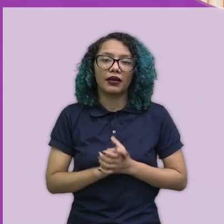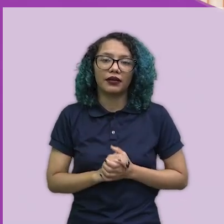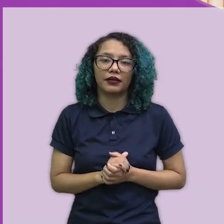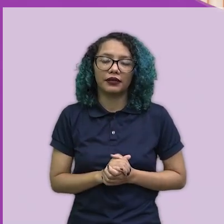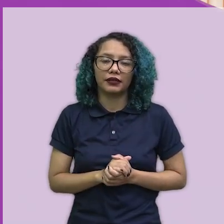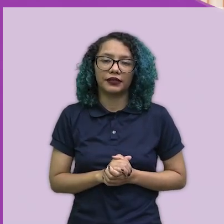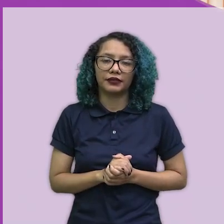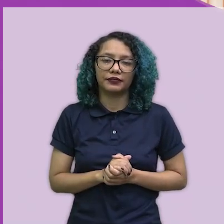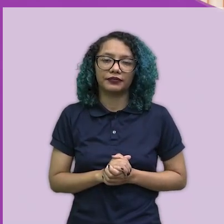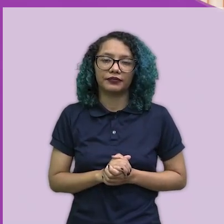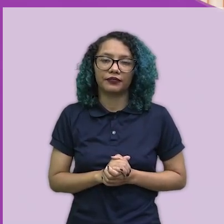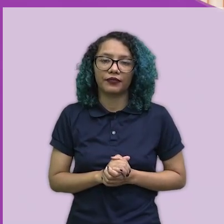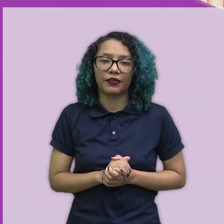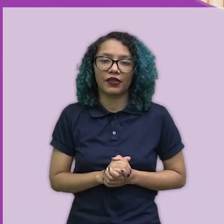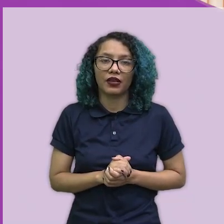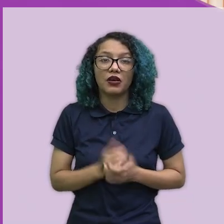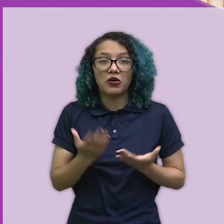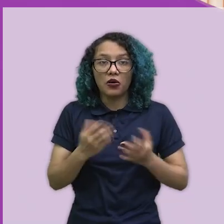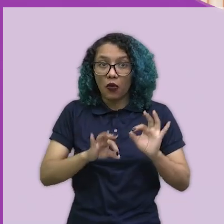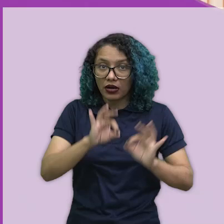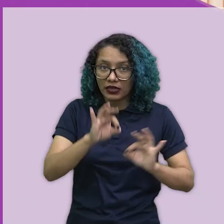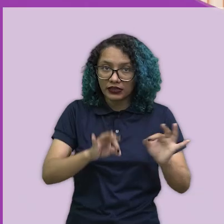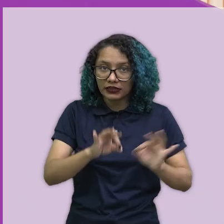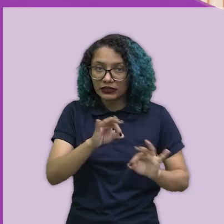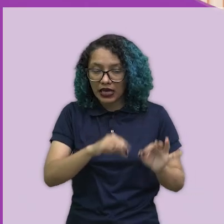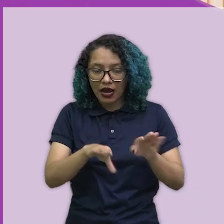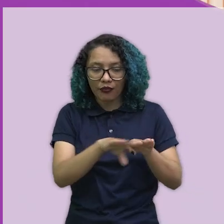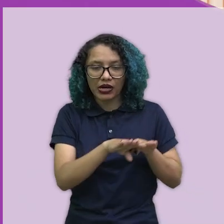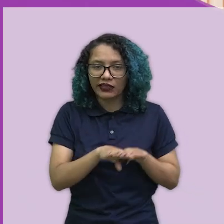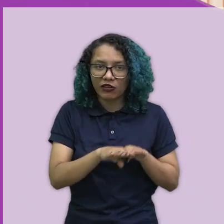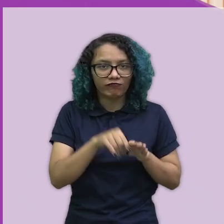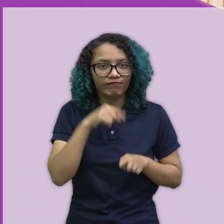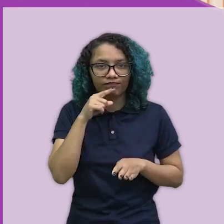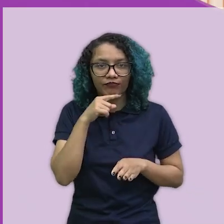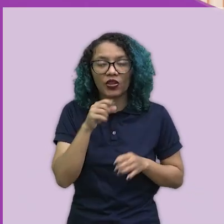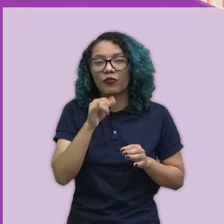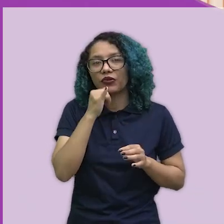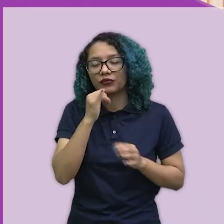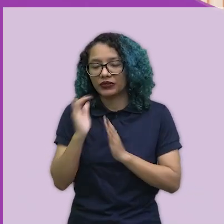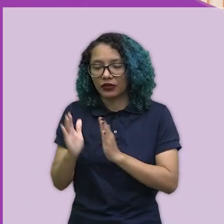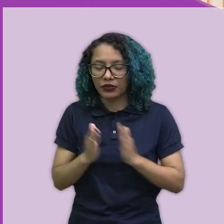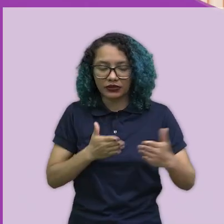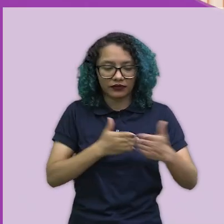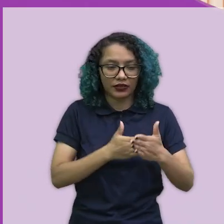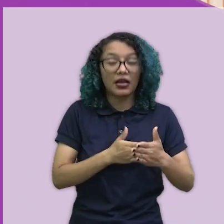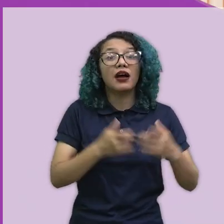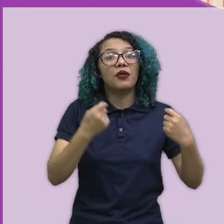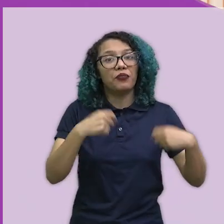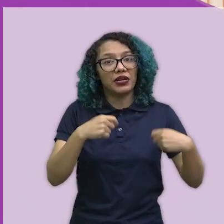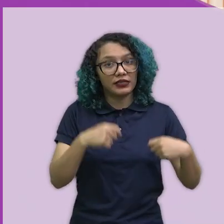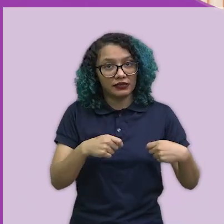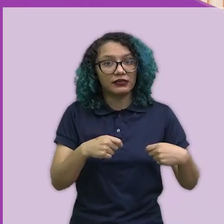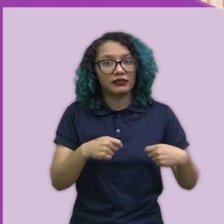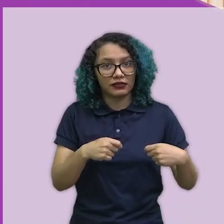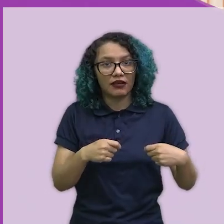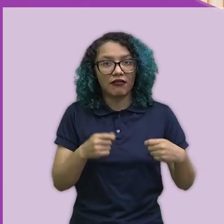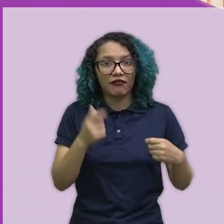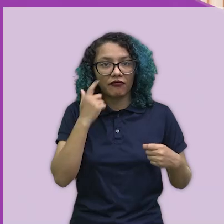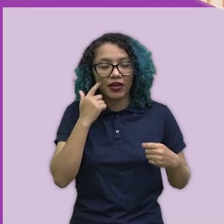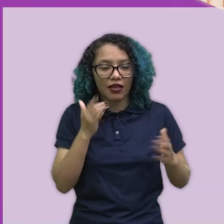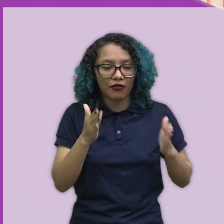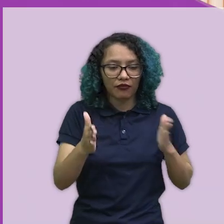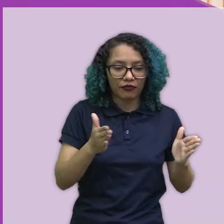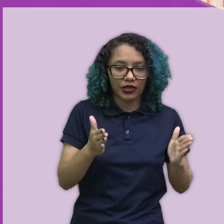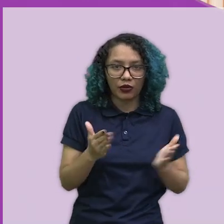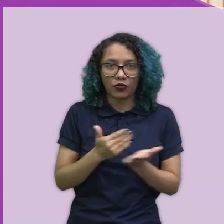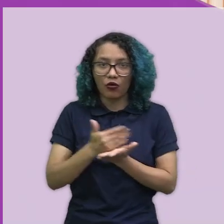conseguir estabelecer ali um padrão. Então, eu quero que uma sequência seja finita. Preciso estabelecer um intervalo. Começa em tanto, termina em